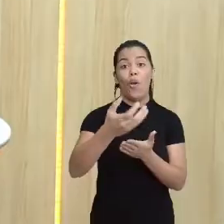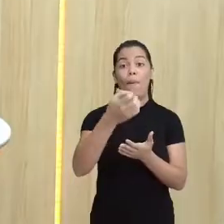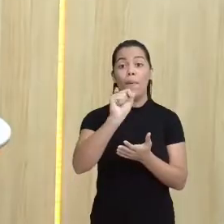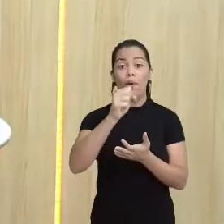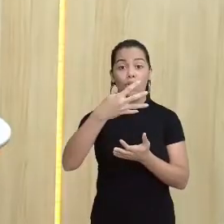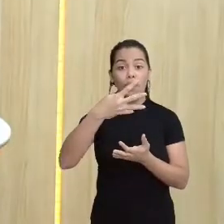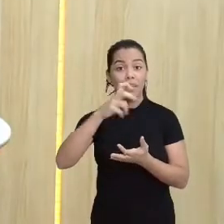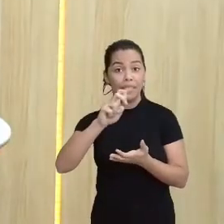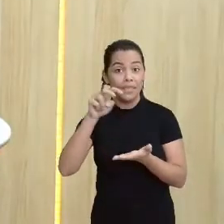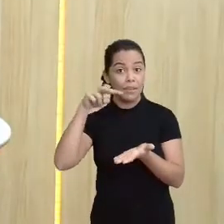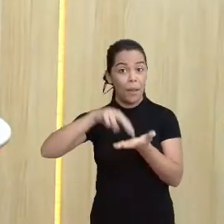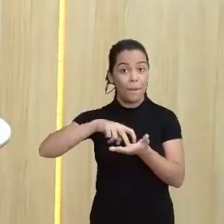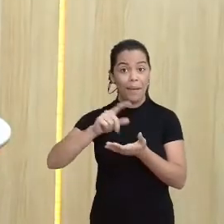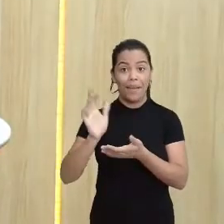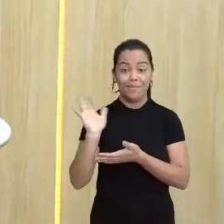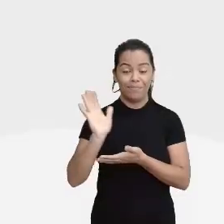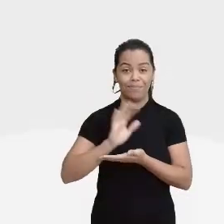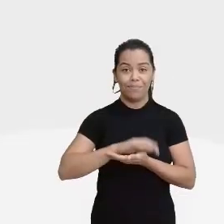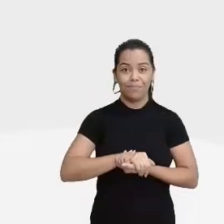manhã. Não percam!